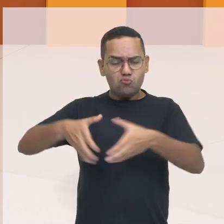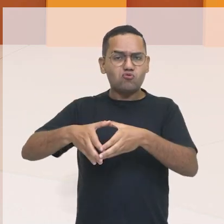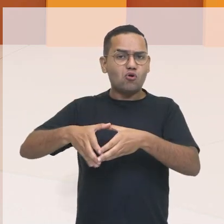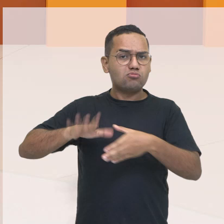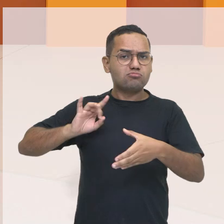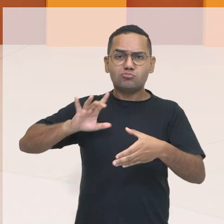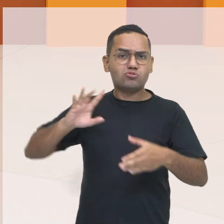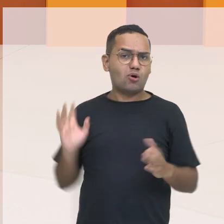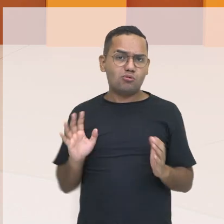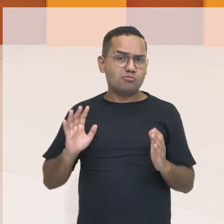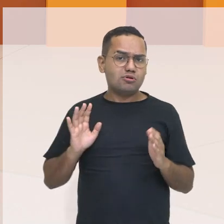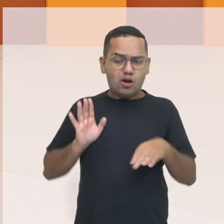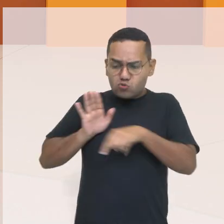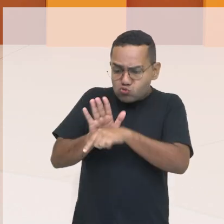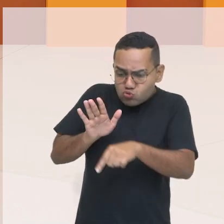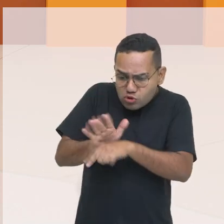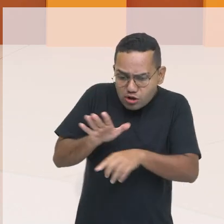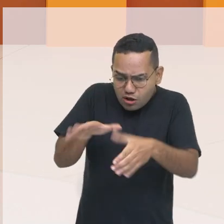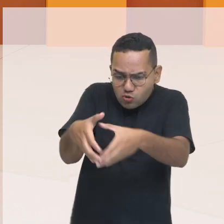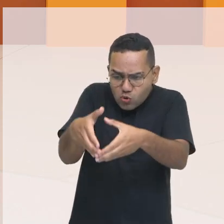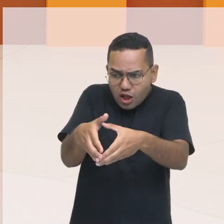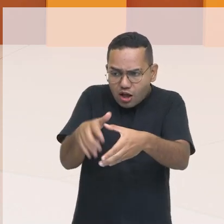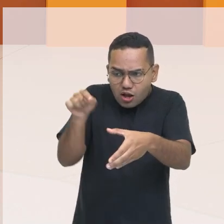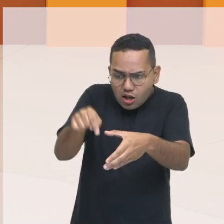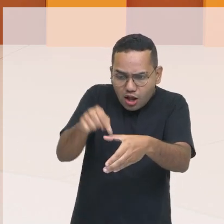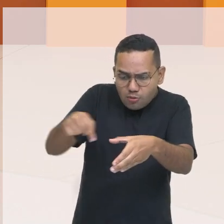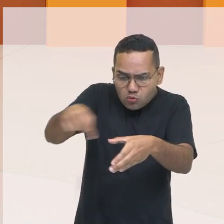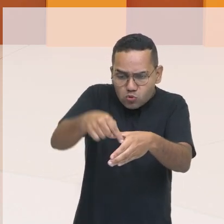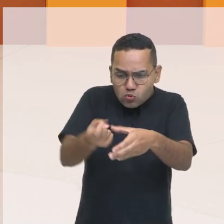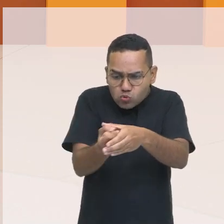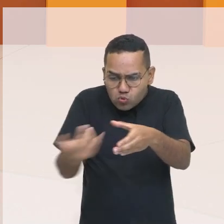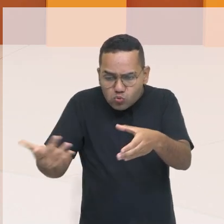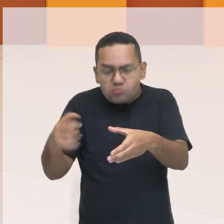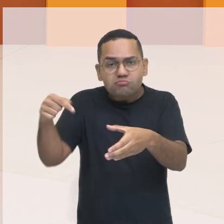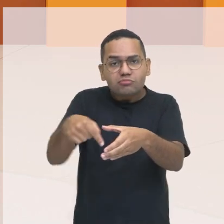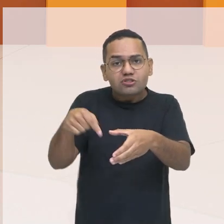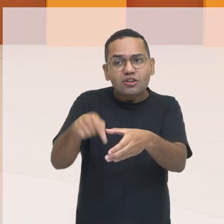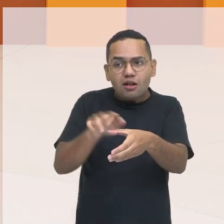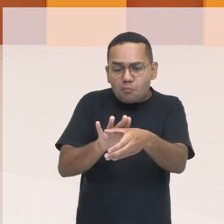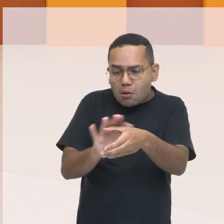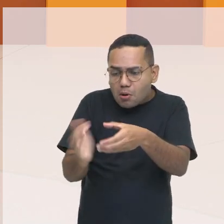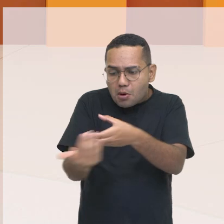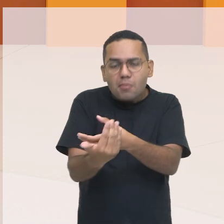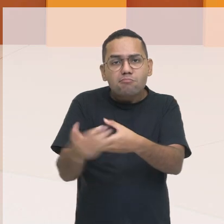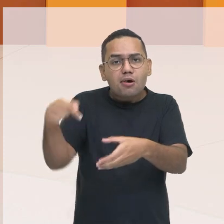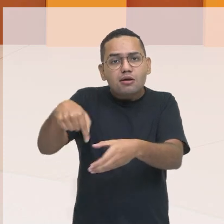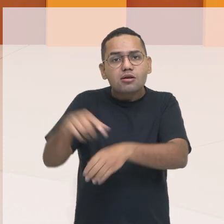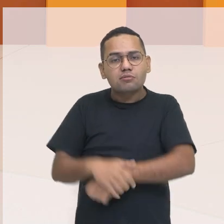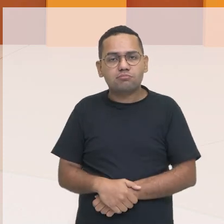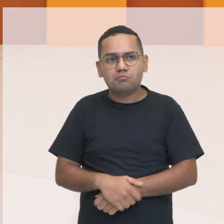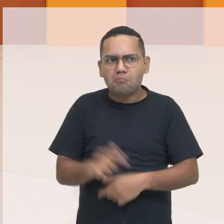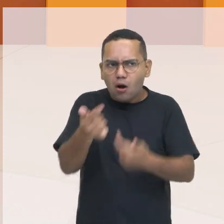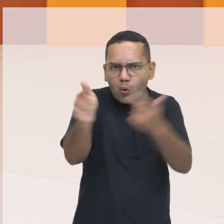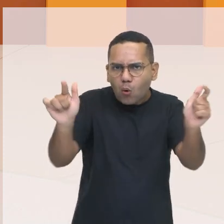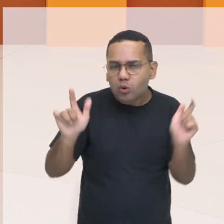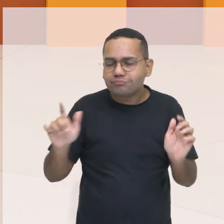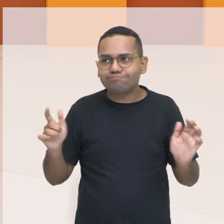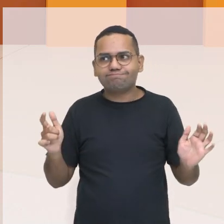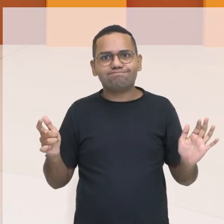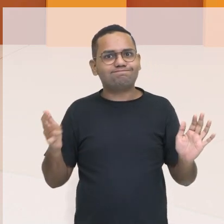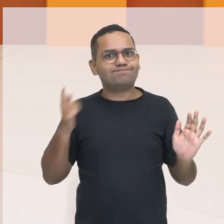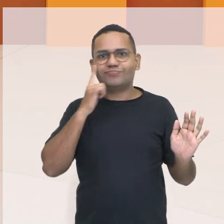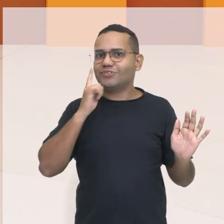ali. Olha como Foucault bate pesado e bate forte aí. Então, o poder existia, estou